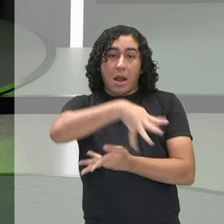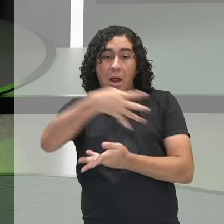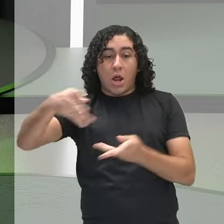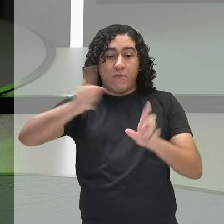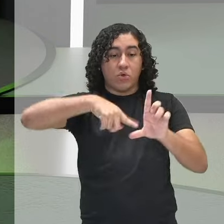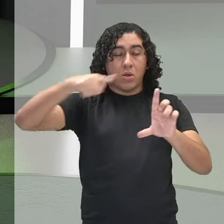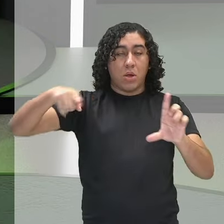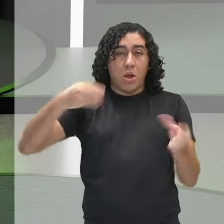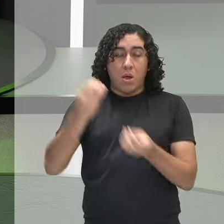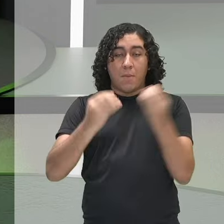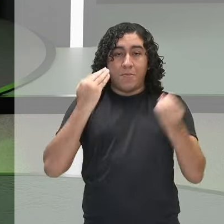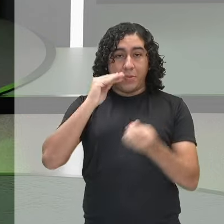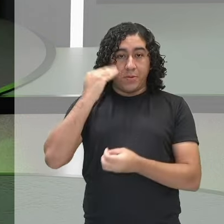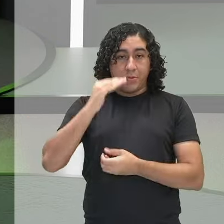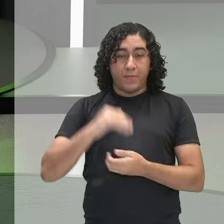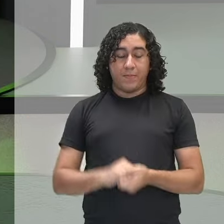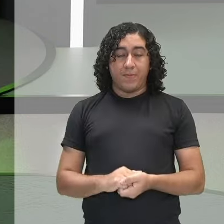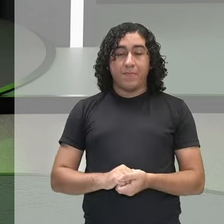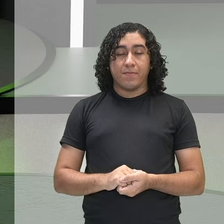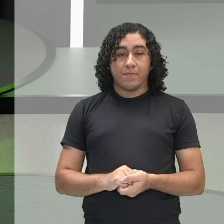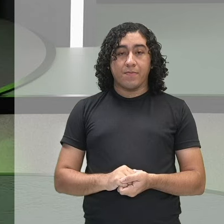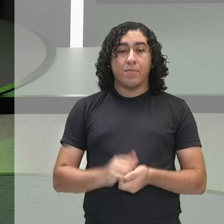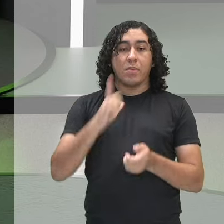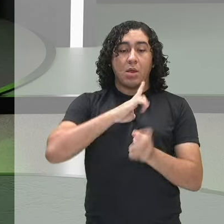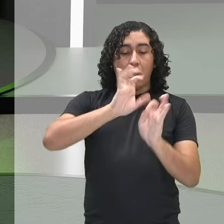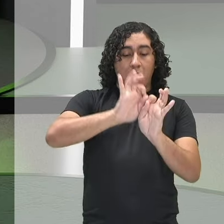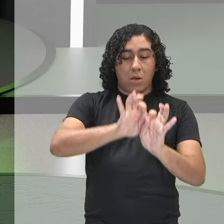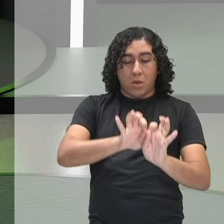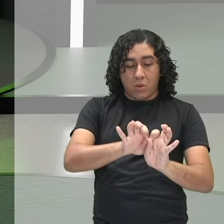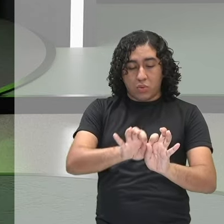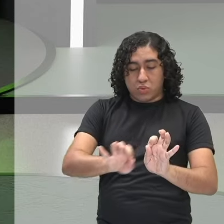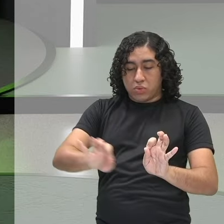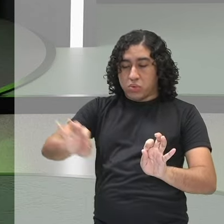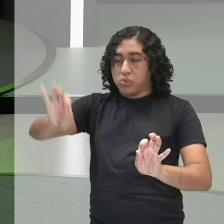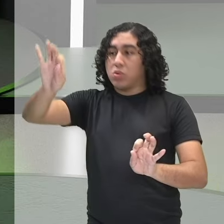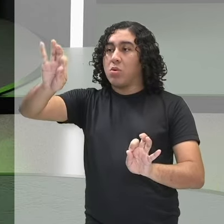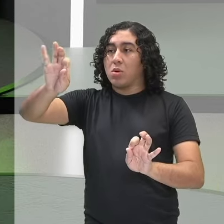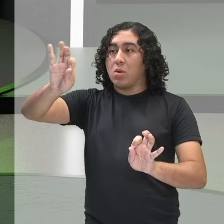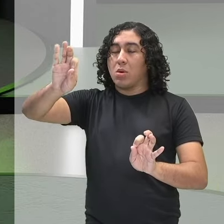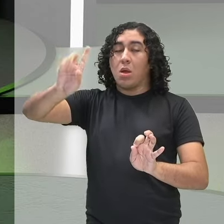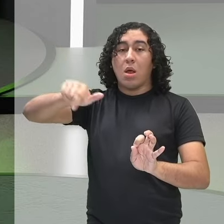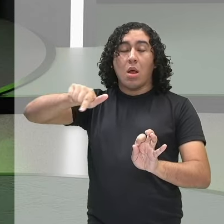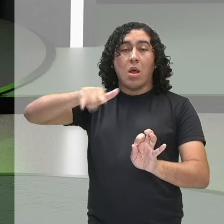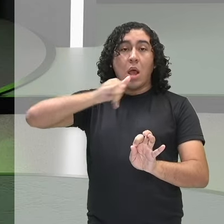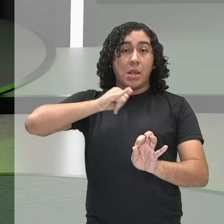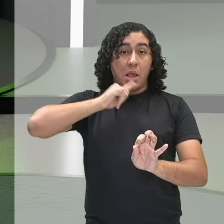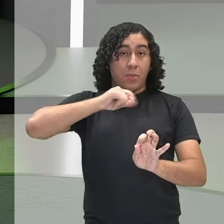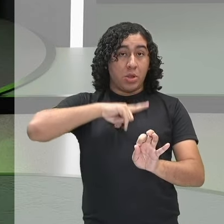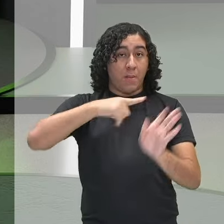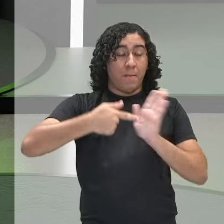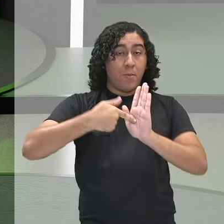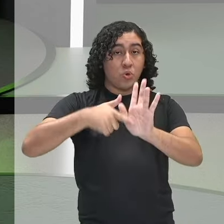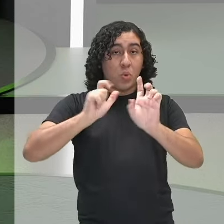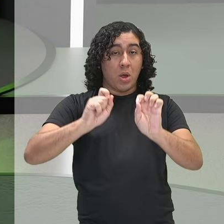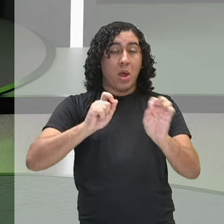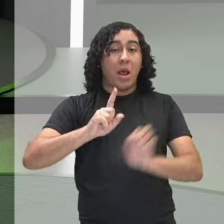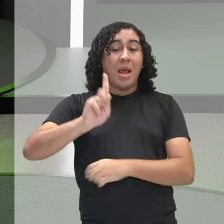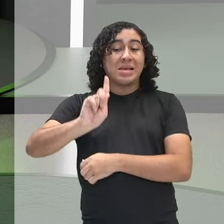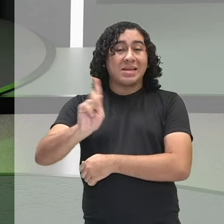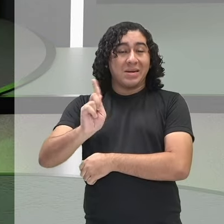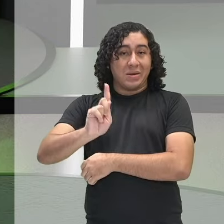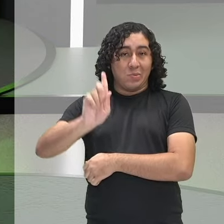temos aí a curva de solubilidade e esse exemplo ele mostra uma curva de solubilidade em gramas